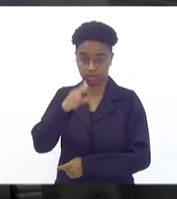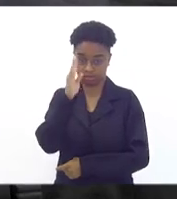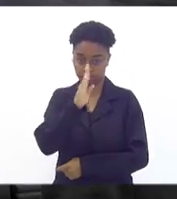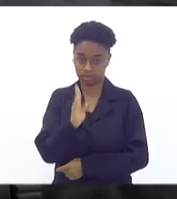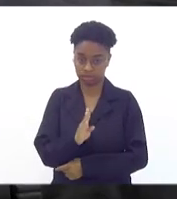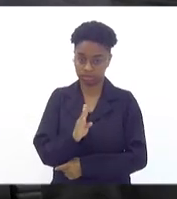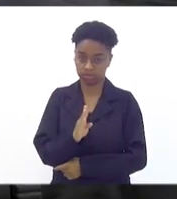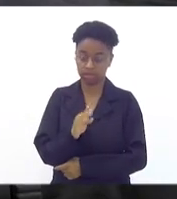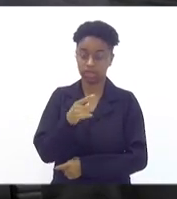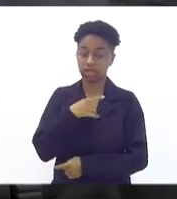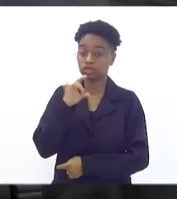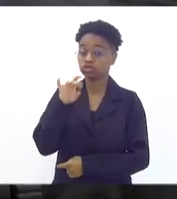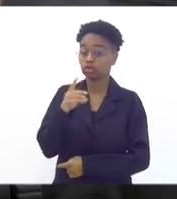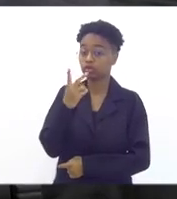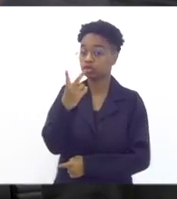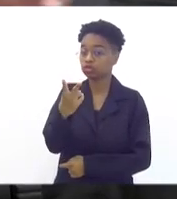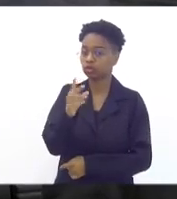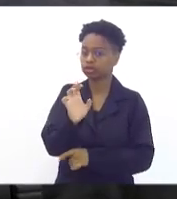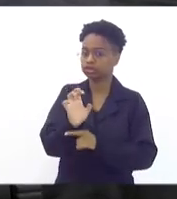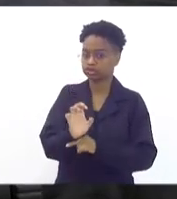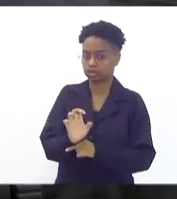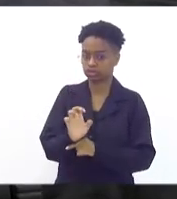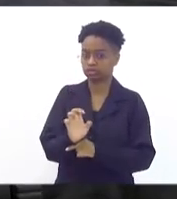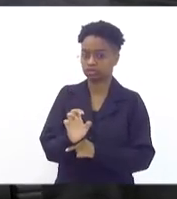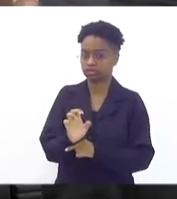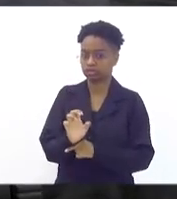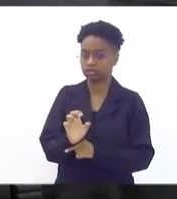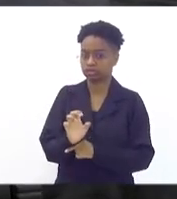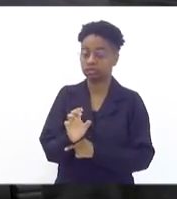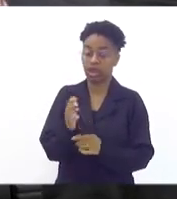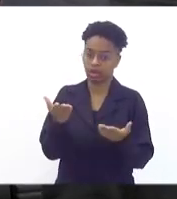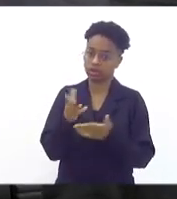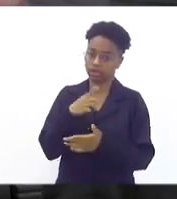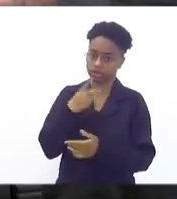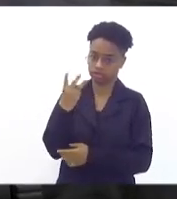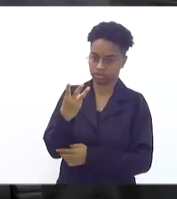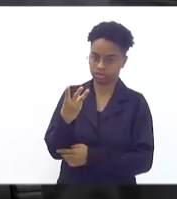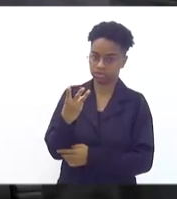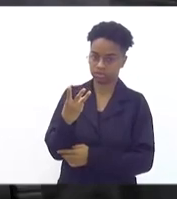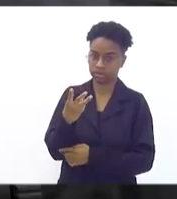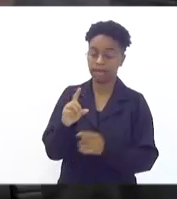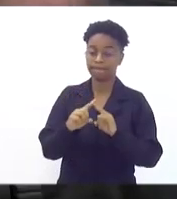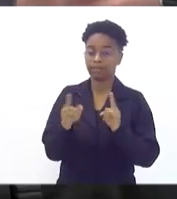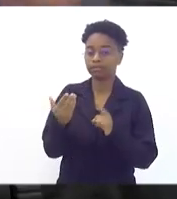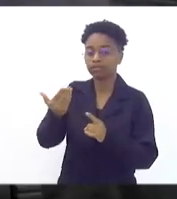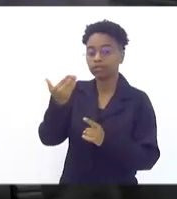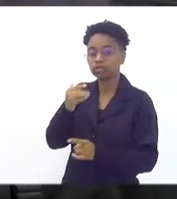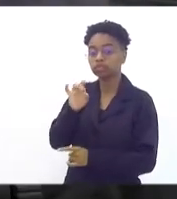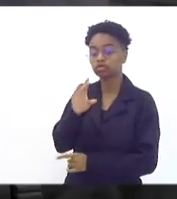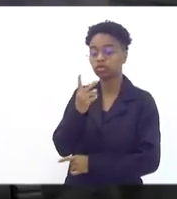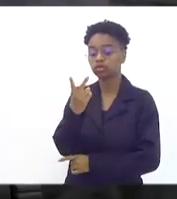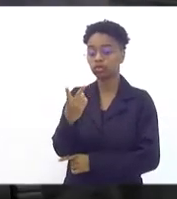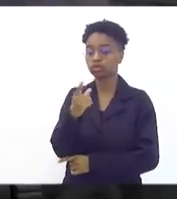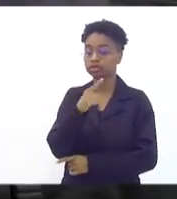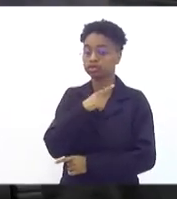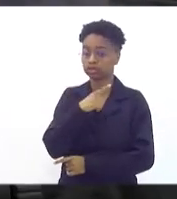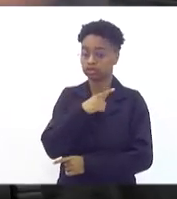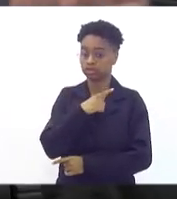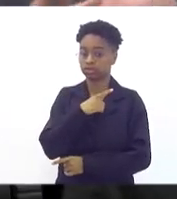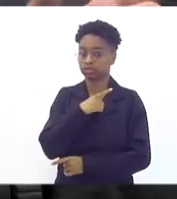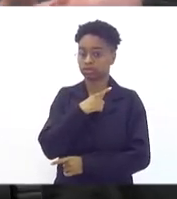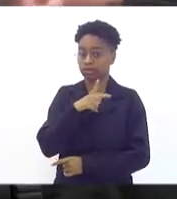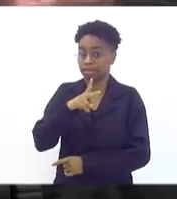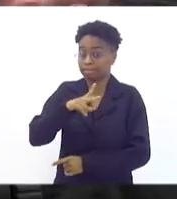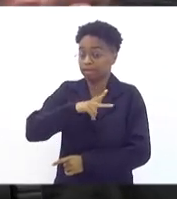só há dois estados que tem hoje quer dizer agora no terceiro mas só dois até então dois estados tinham uma concessão